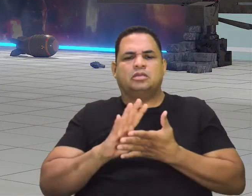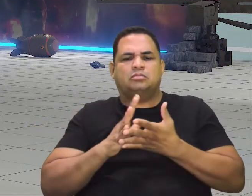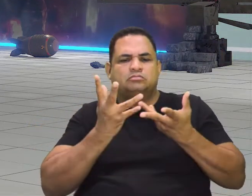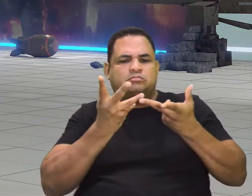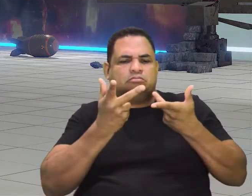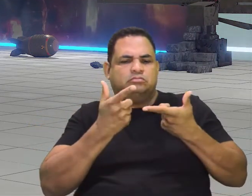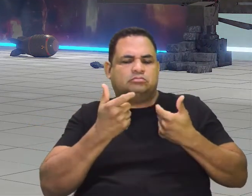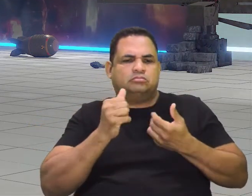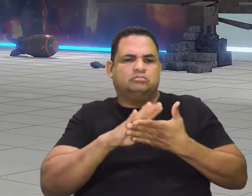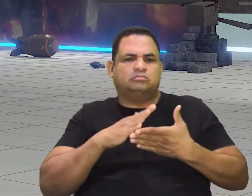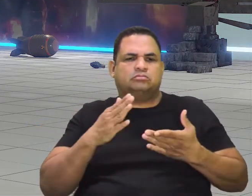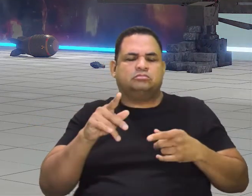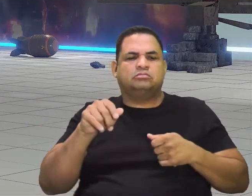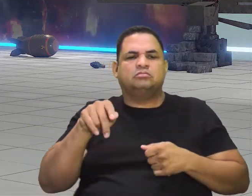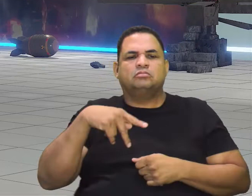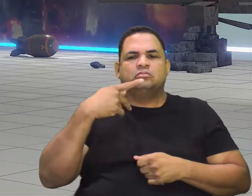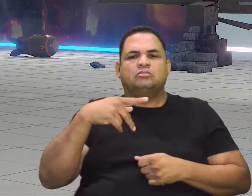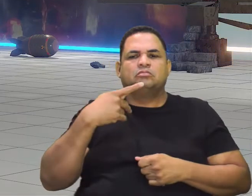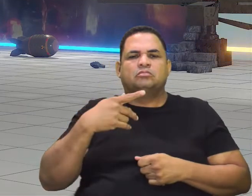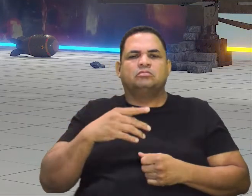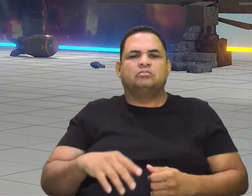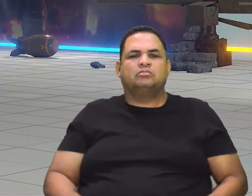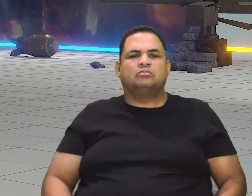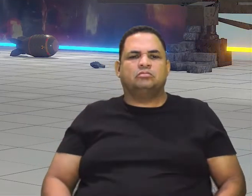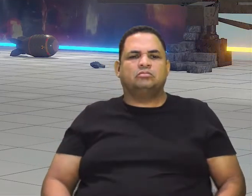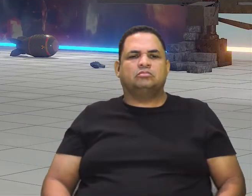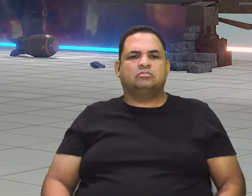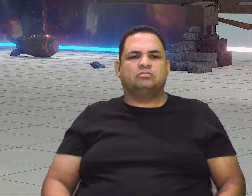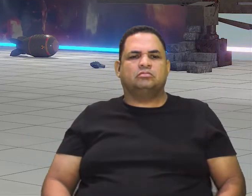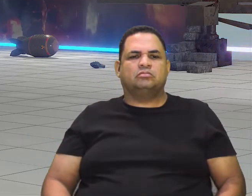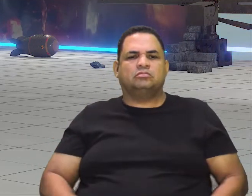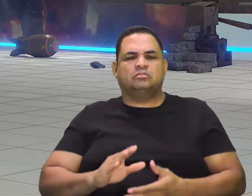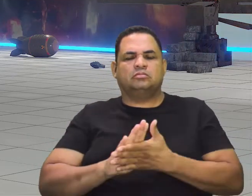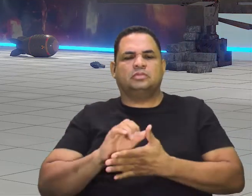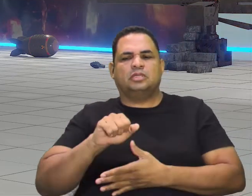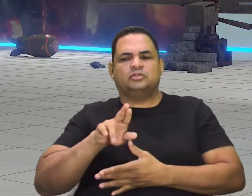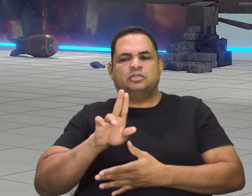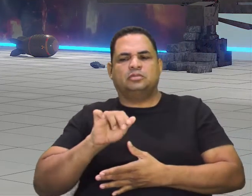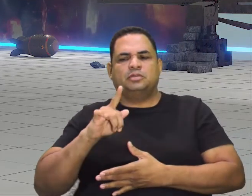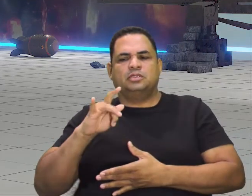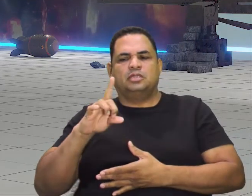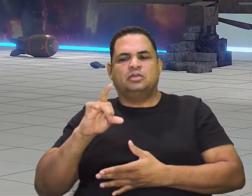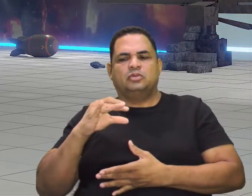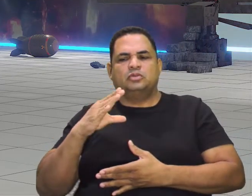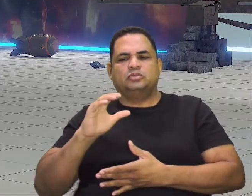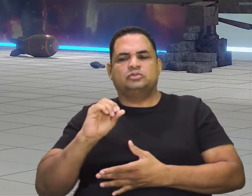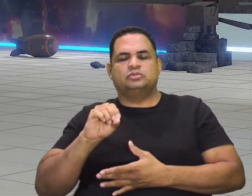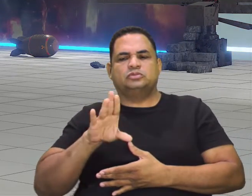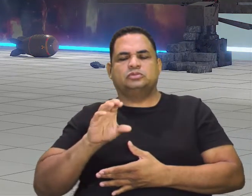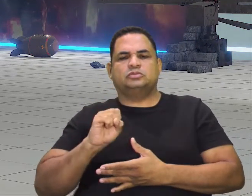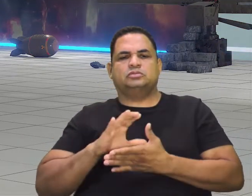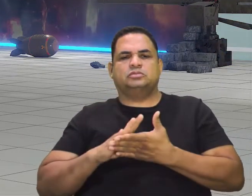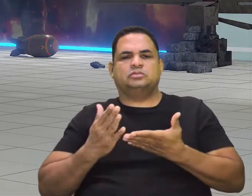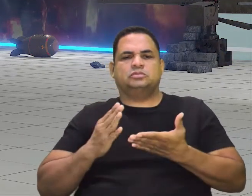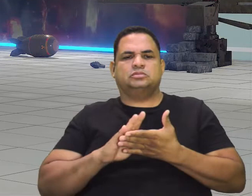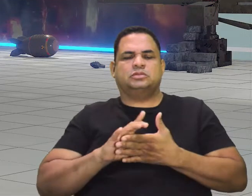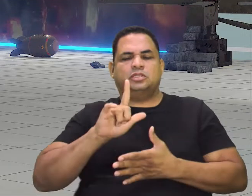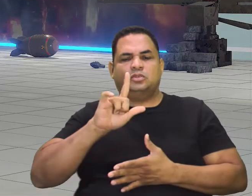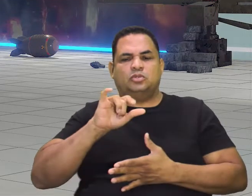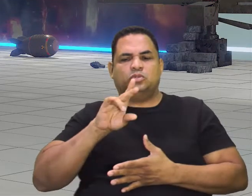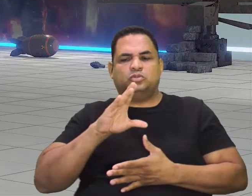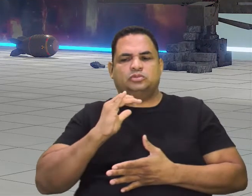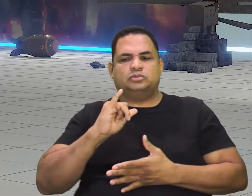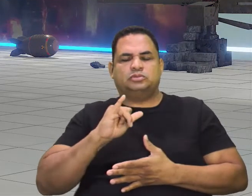habilis, fala sobre os australopitecos. Inclusive, Lucy